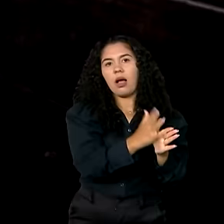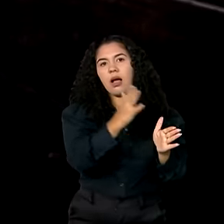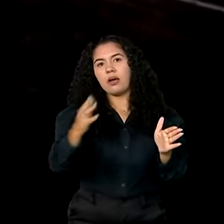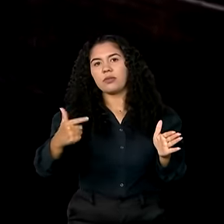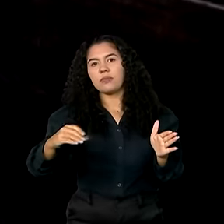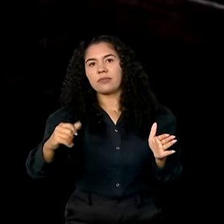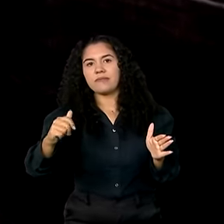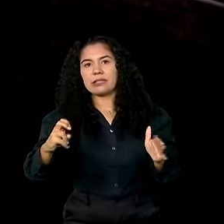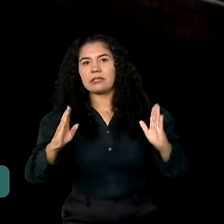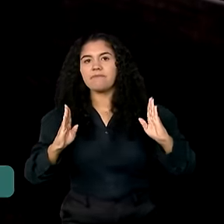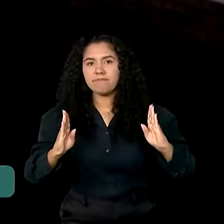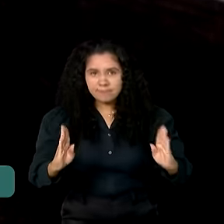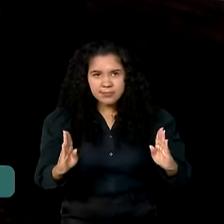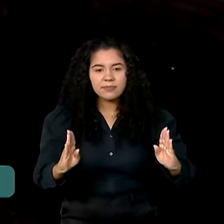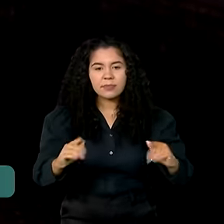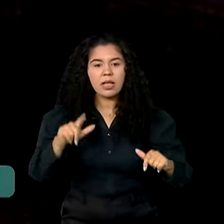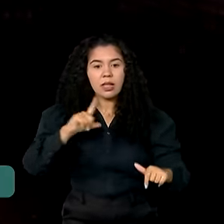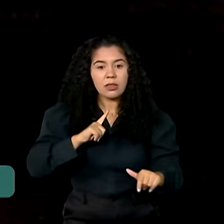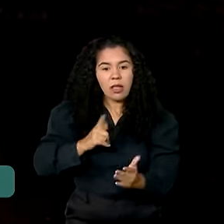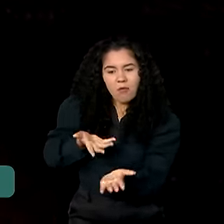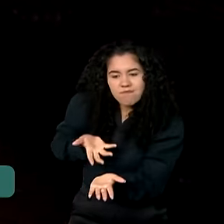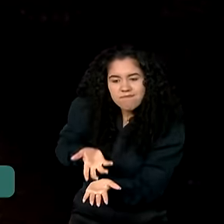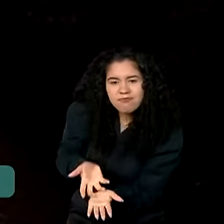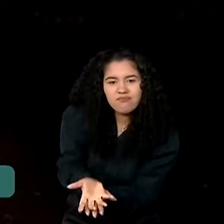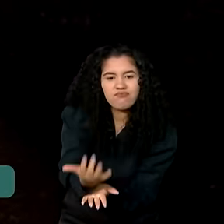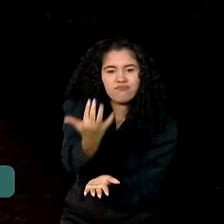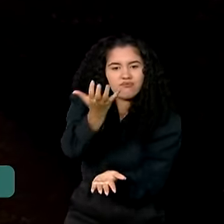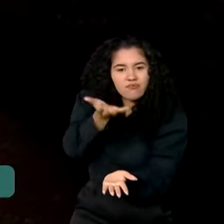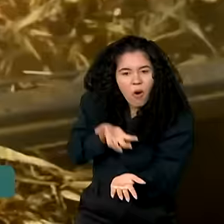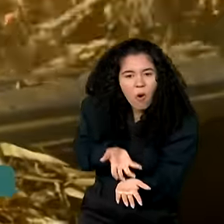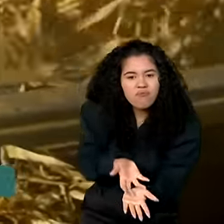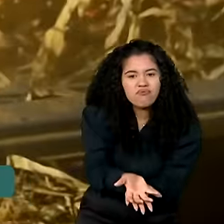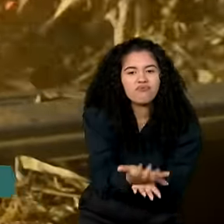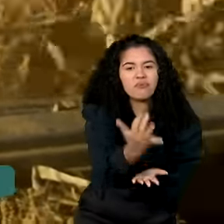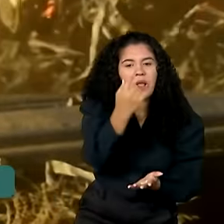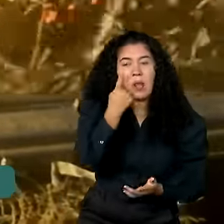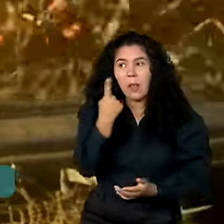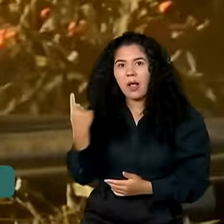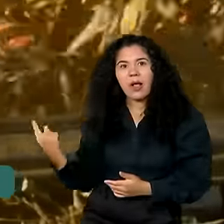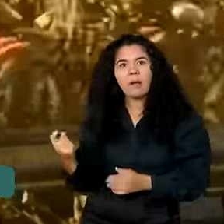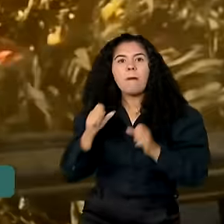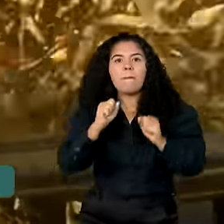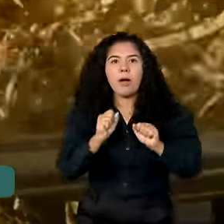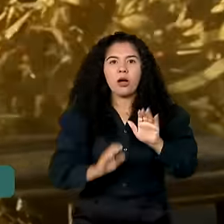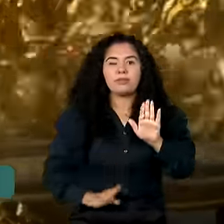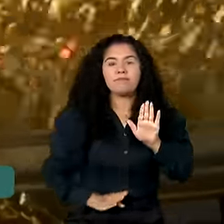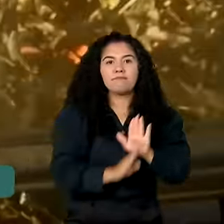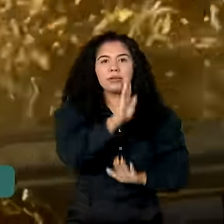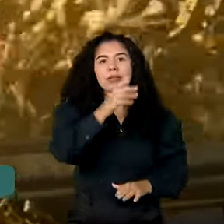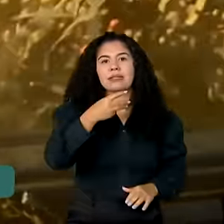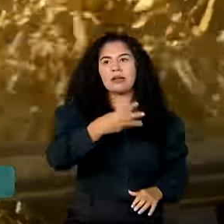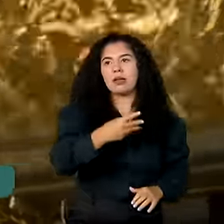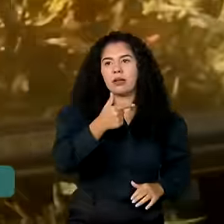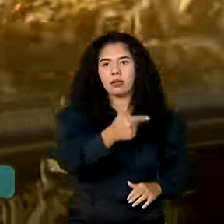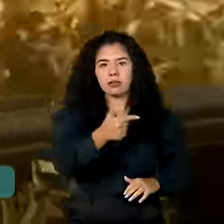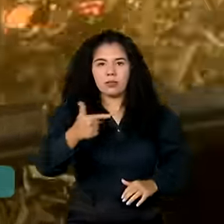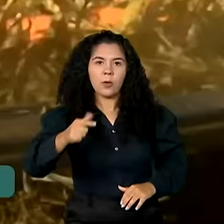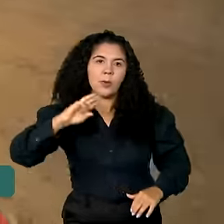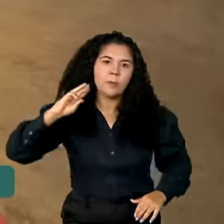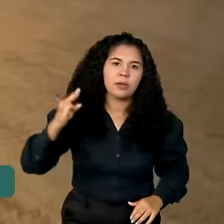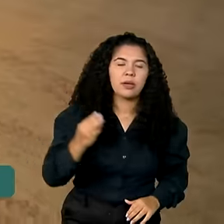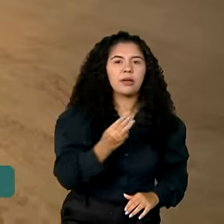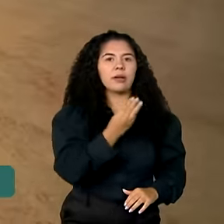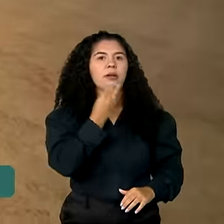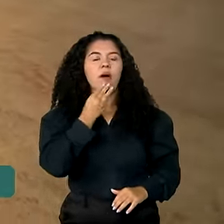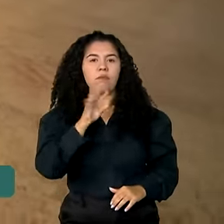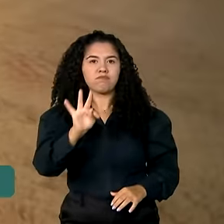2024-2025. A estimativa de produção de grãos poderá ultrapassar 322 milhões de toneladas.